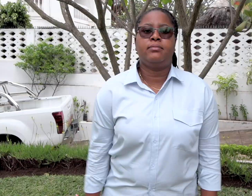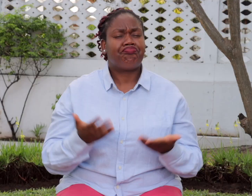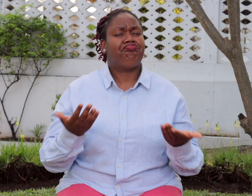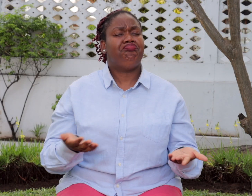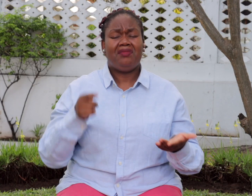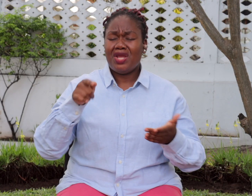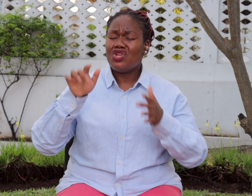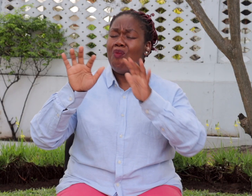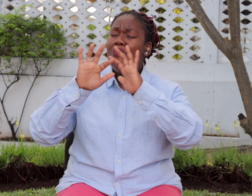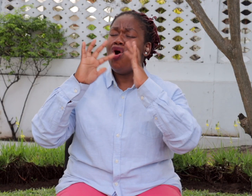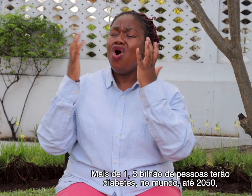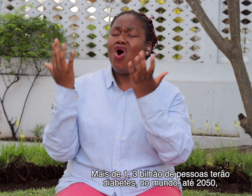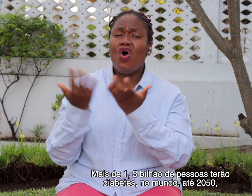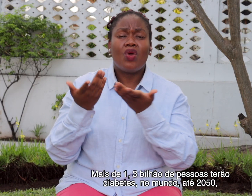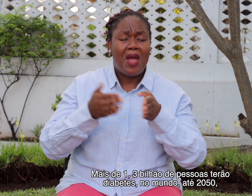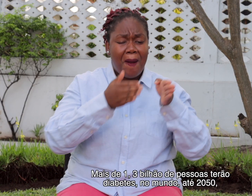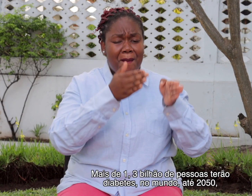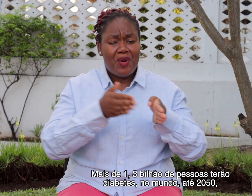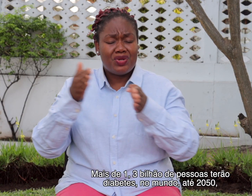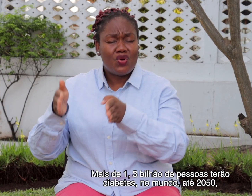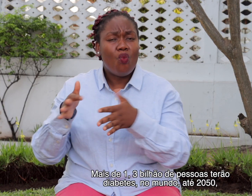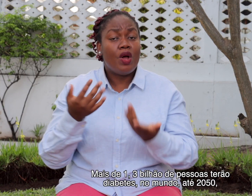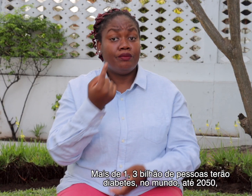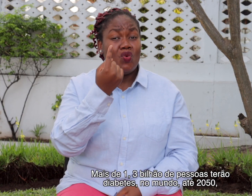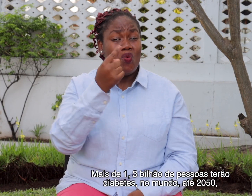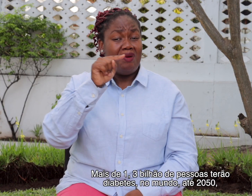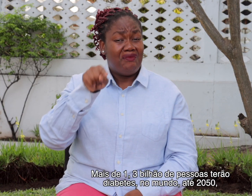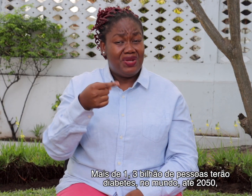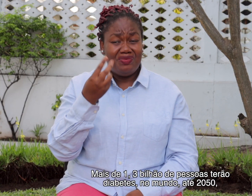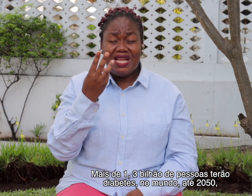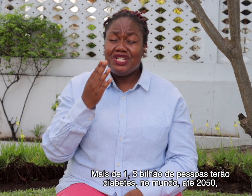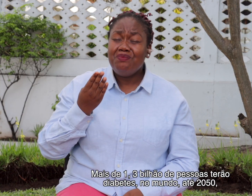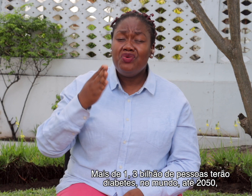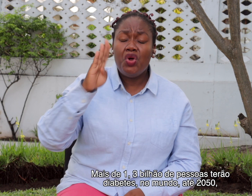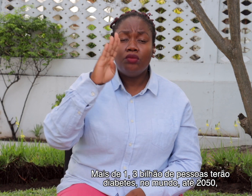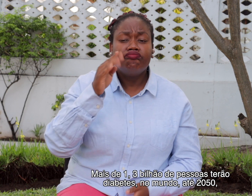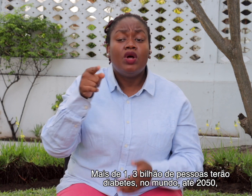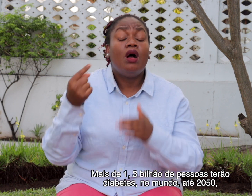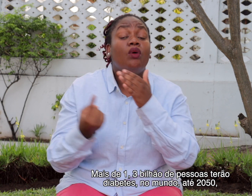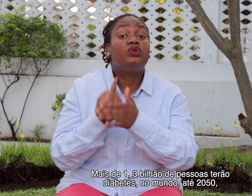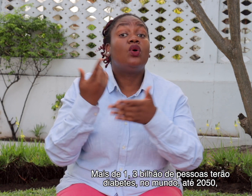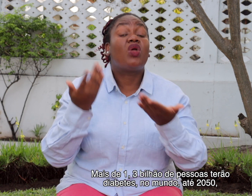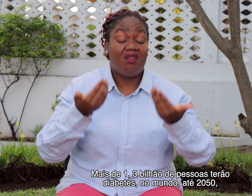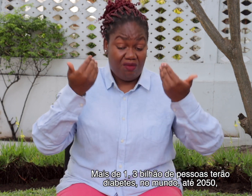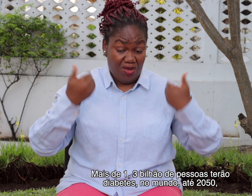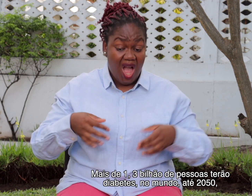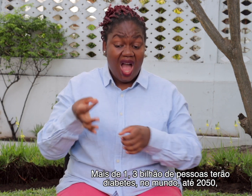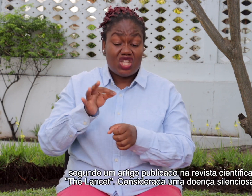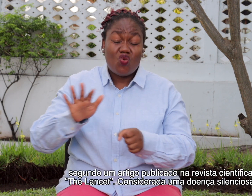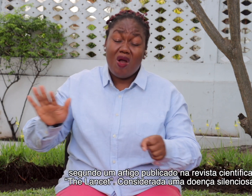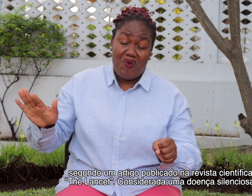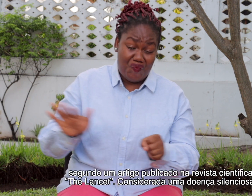ADEMO. Mais de 1,3 bilhão de pessoas terão diabetes no mundo até